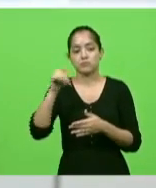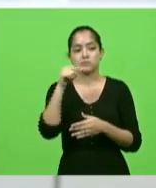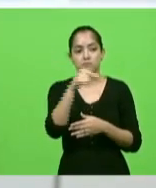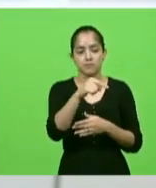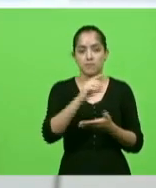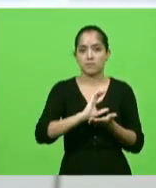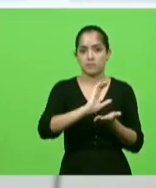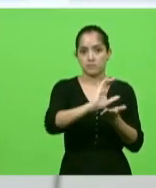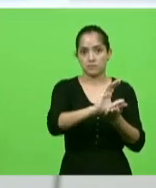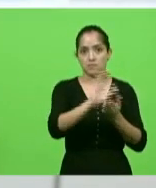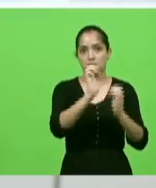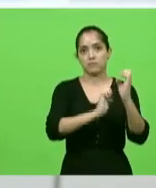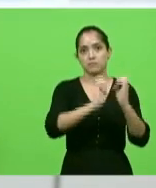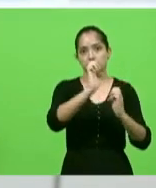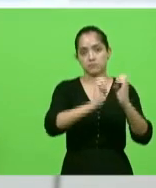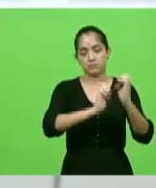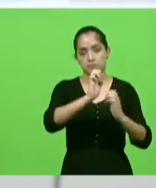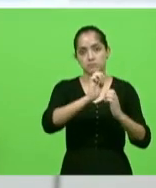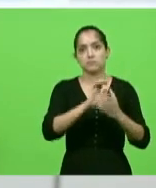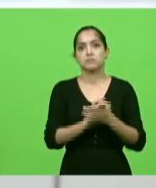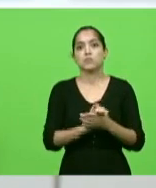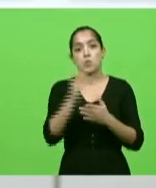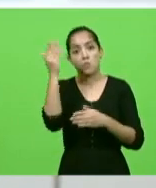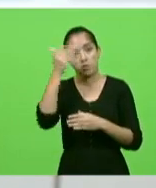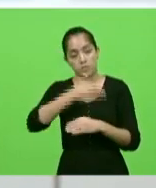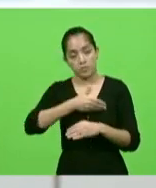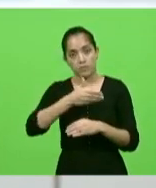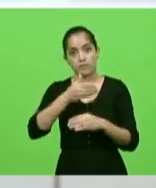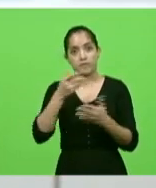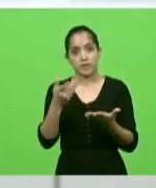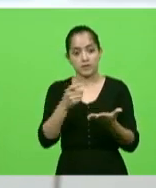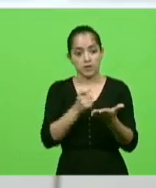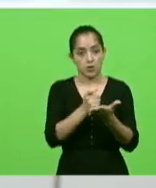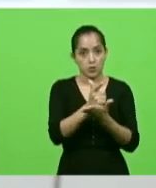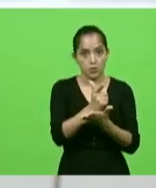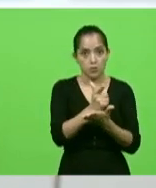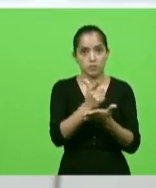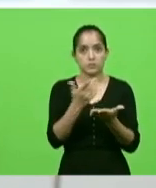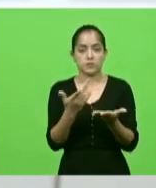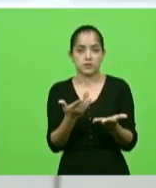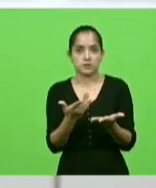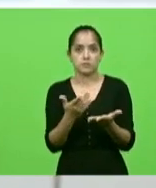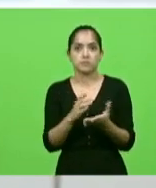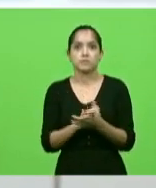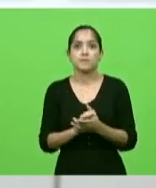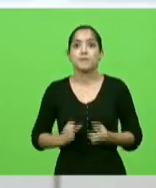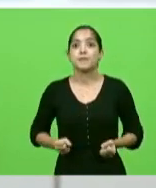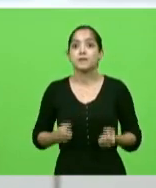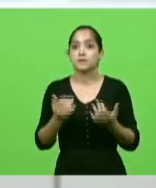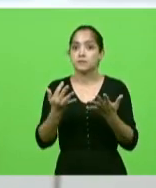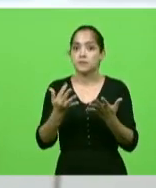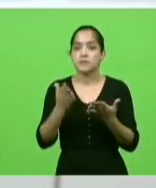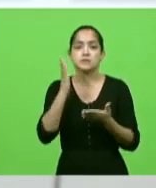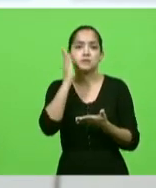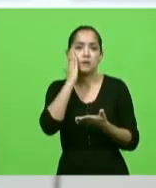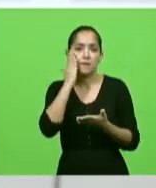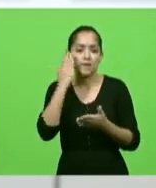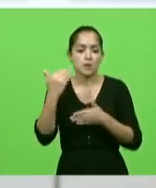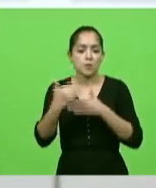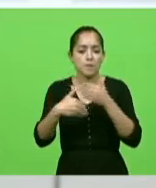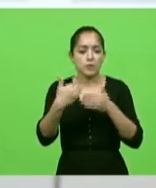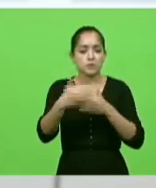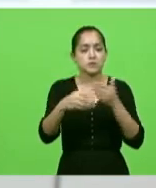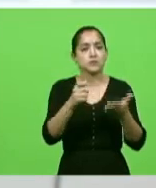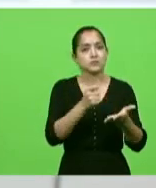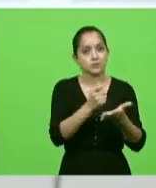quando comprovado pelo mesmo anuído para a concretização do dispêndio estando ciente do processo de